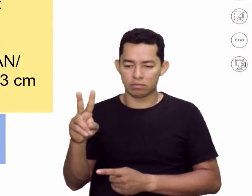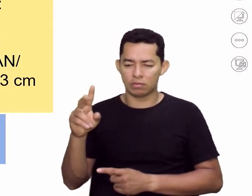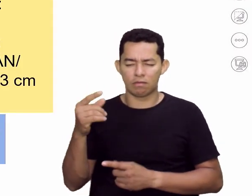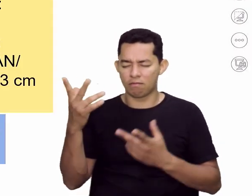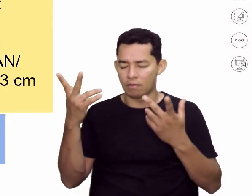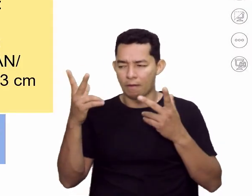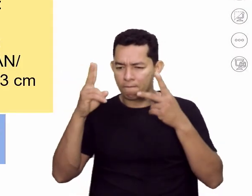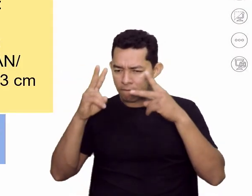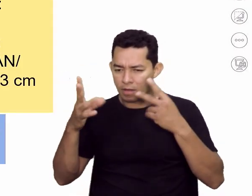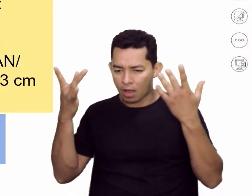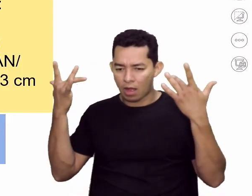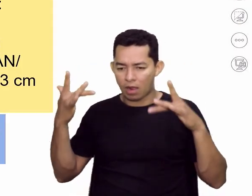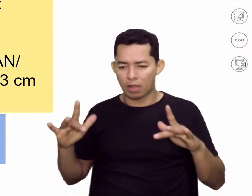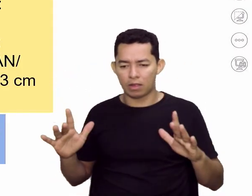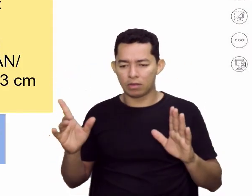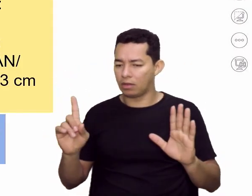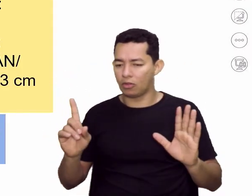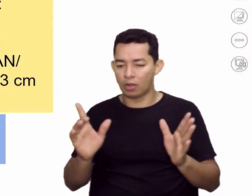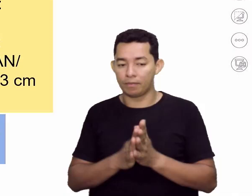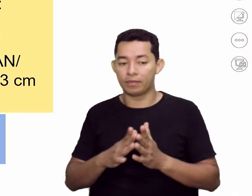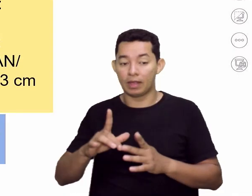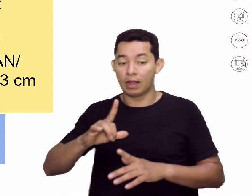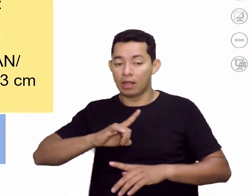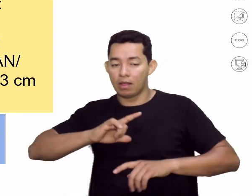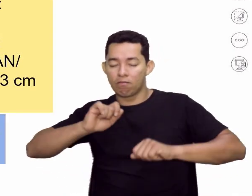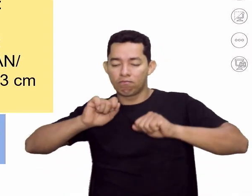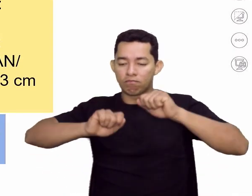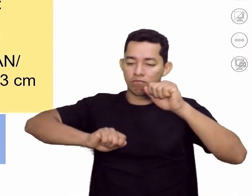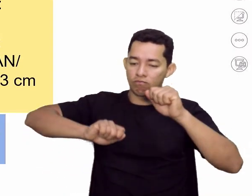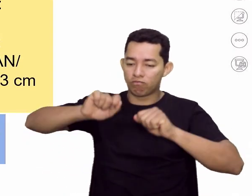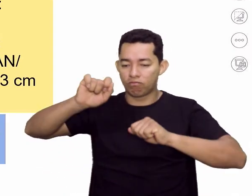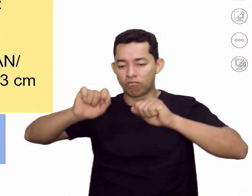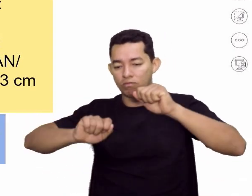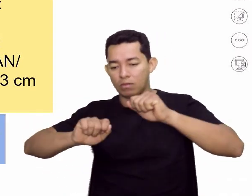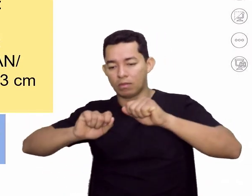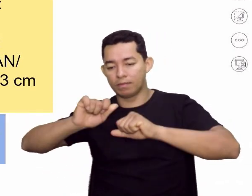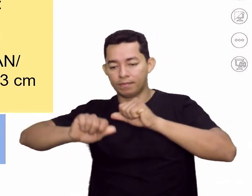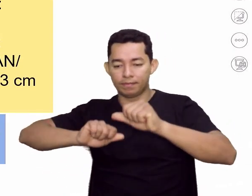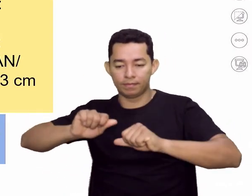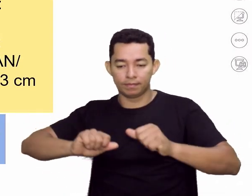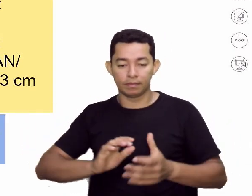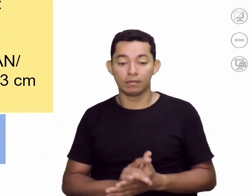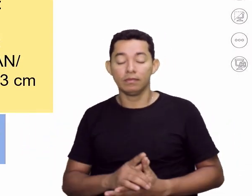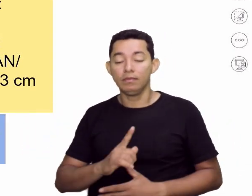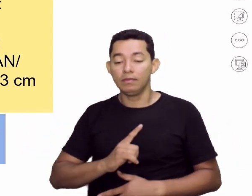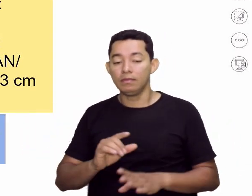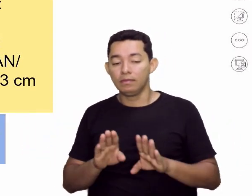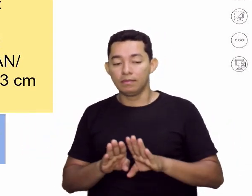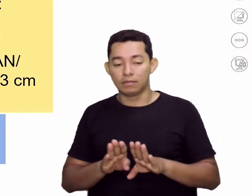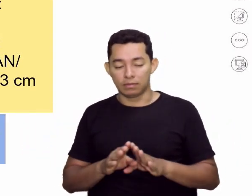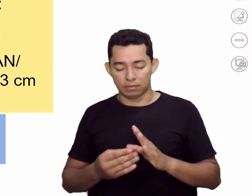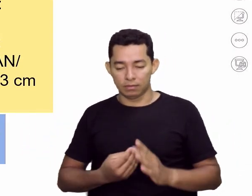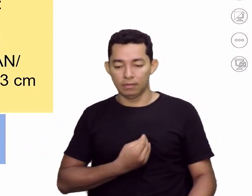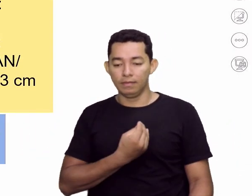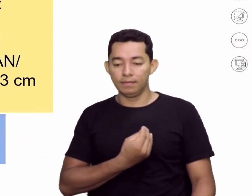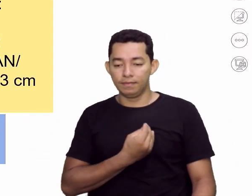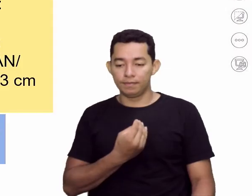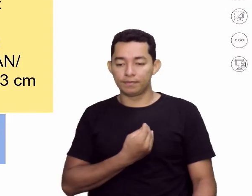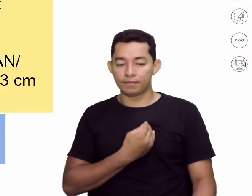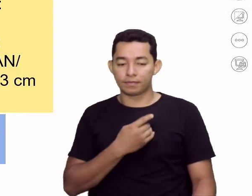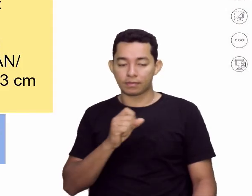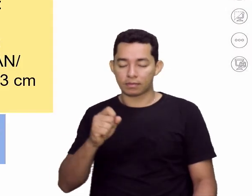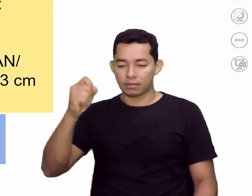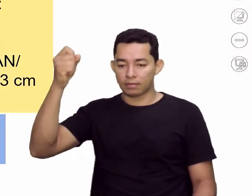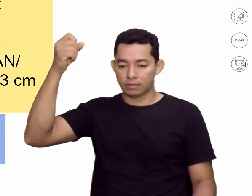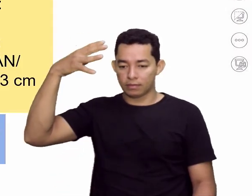pessoa com traços, tem angulosidade aqui nessas figuras, né? E tem também a presença do claro